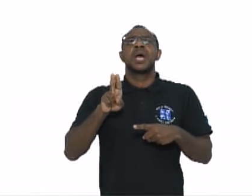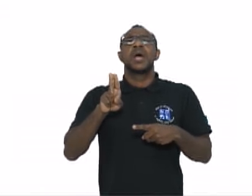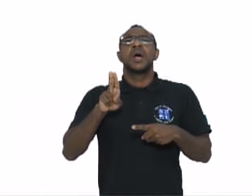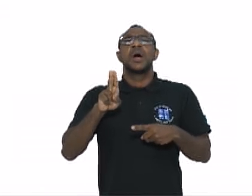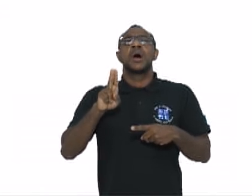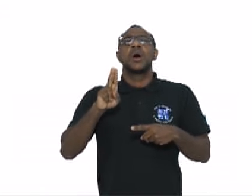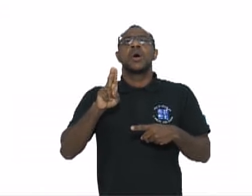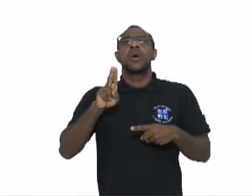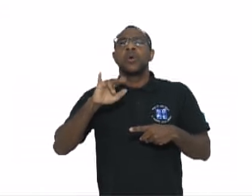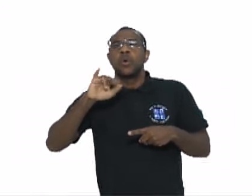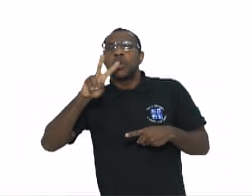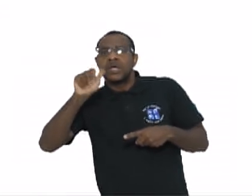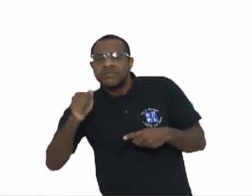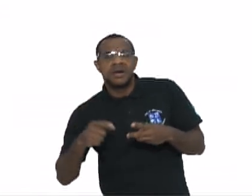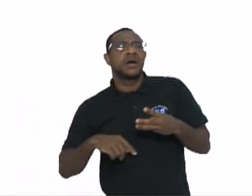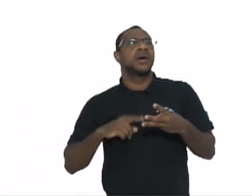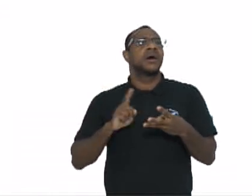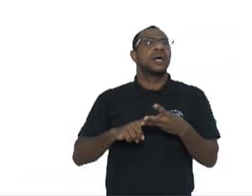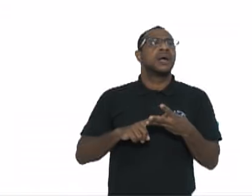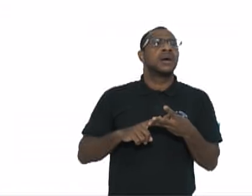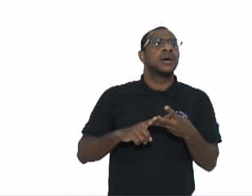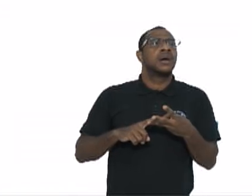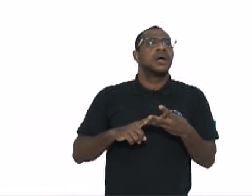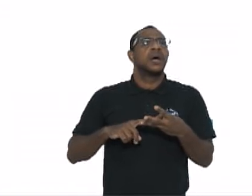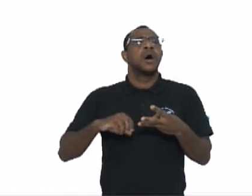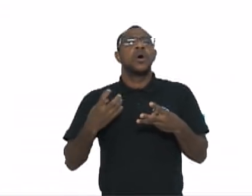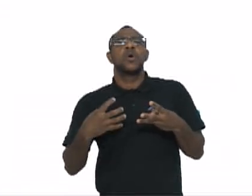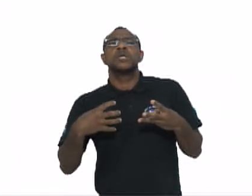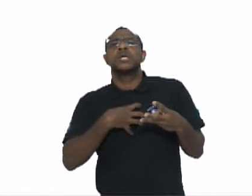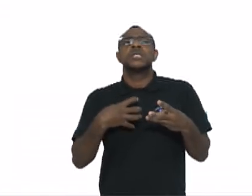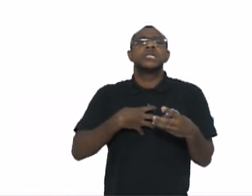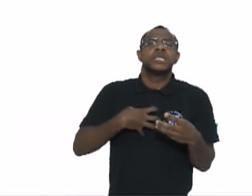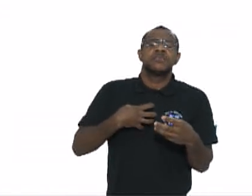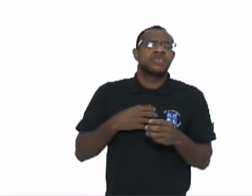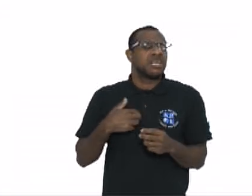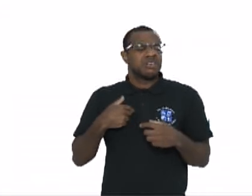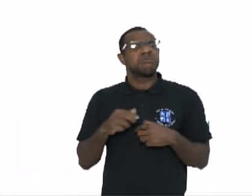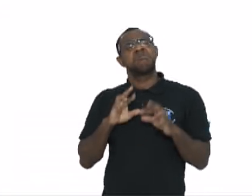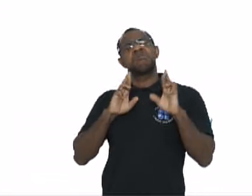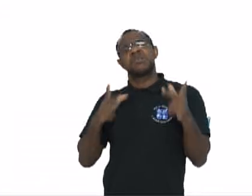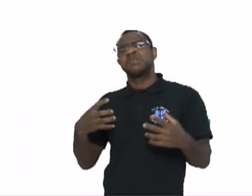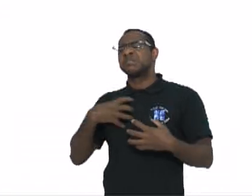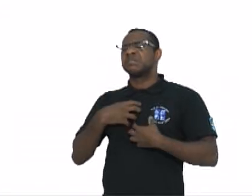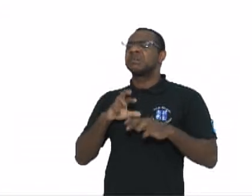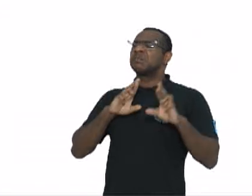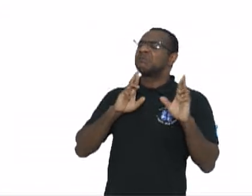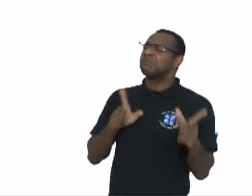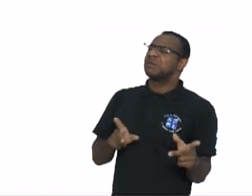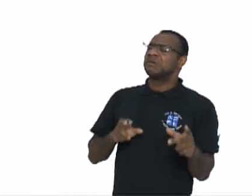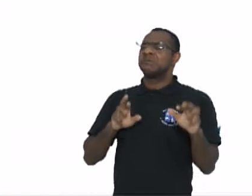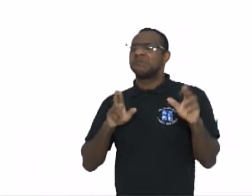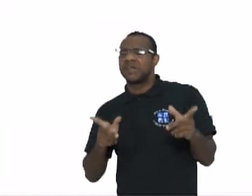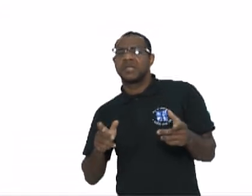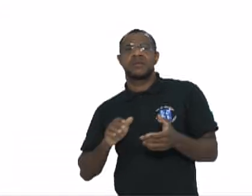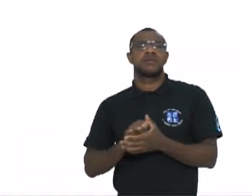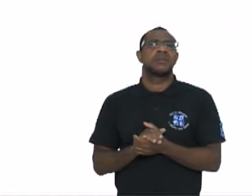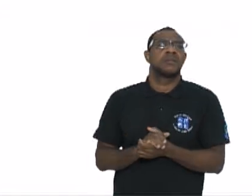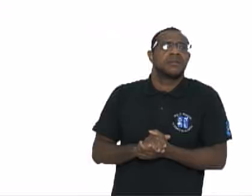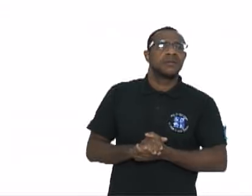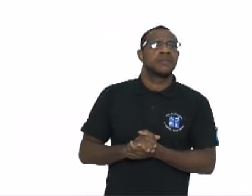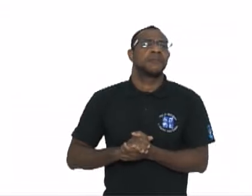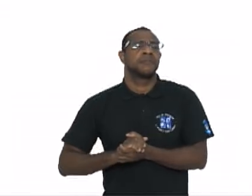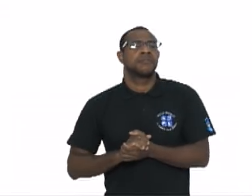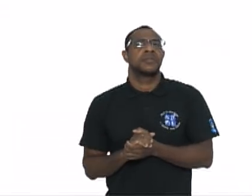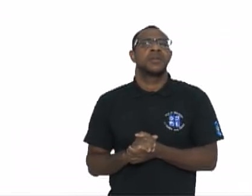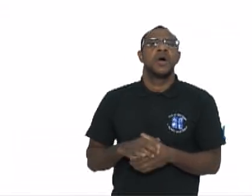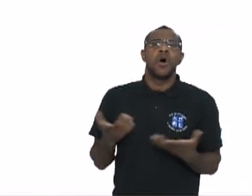uma revolta involuntária? Ou sentia-se indiferente, indiscriminada? Provavelmente o fato de ser ruiva